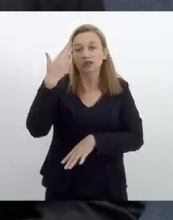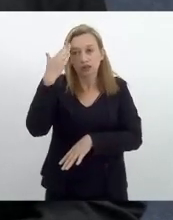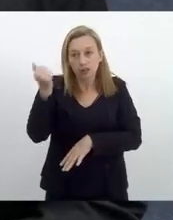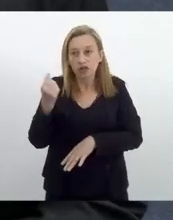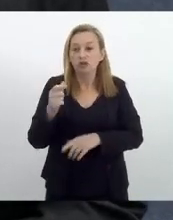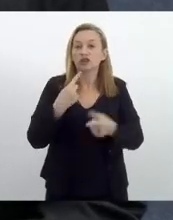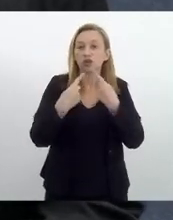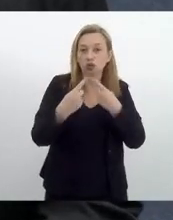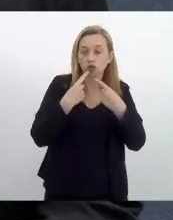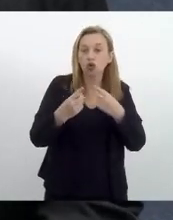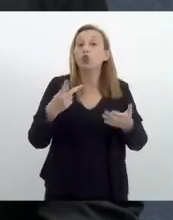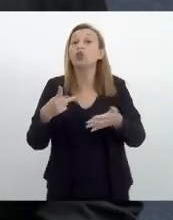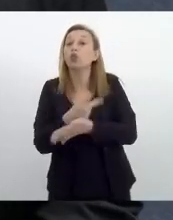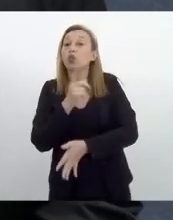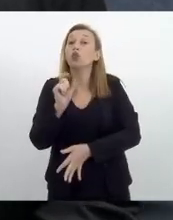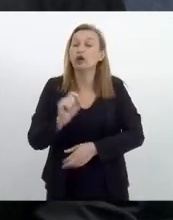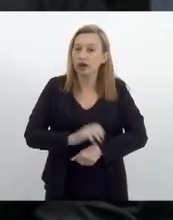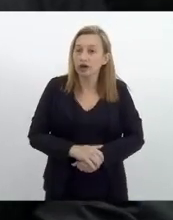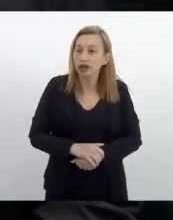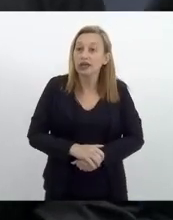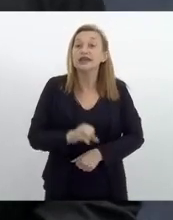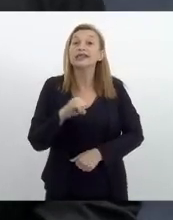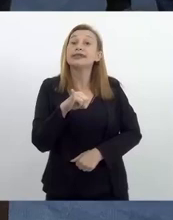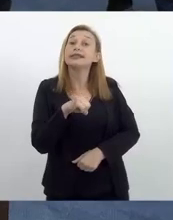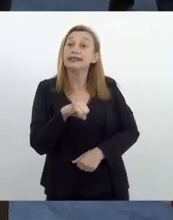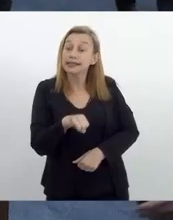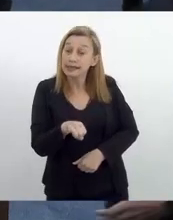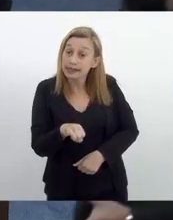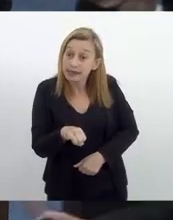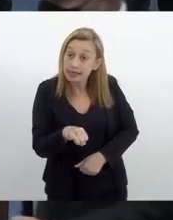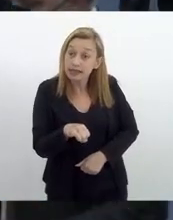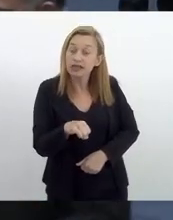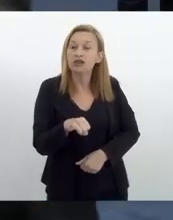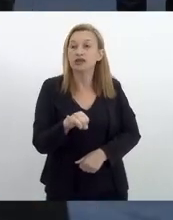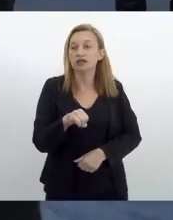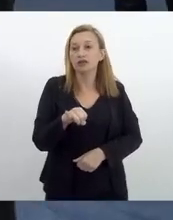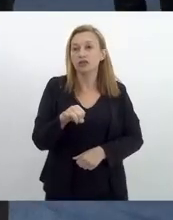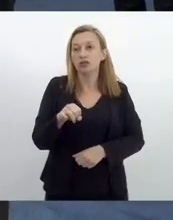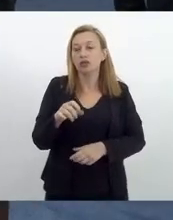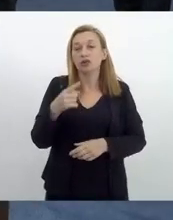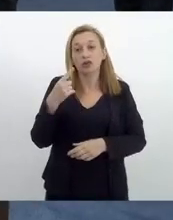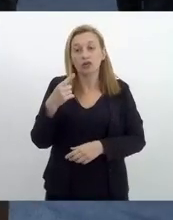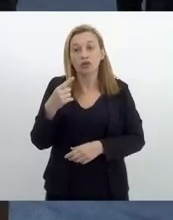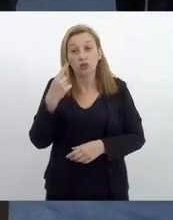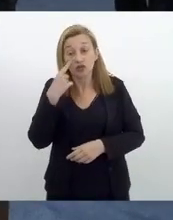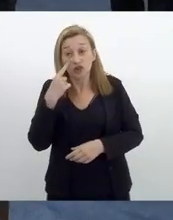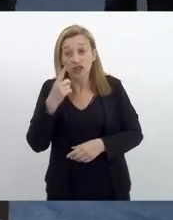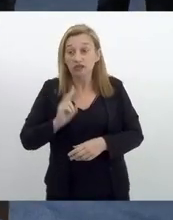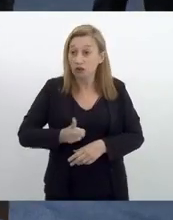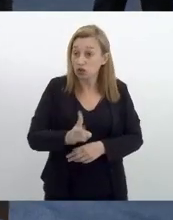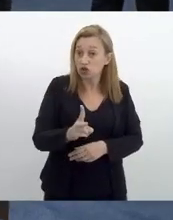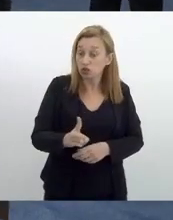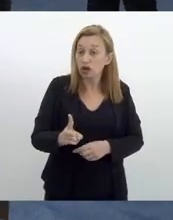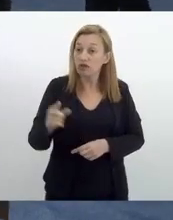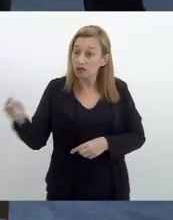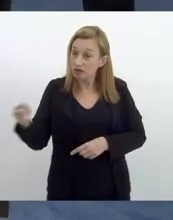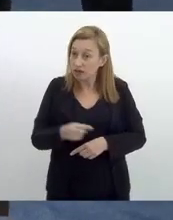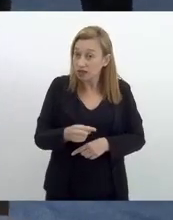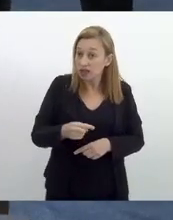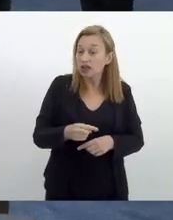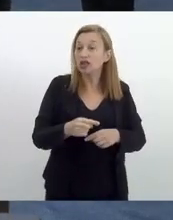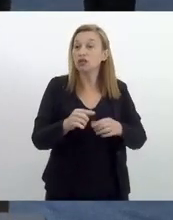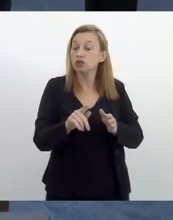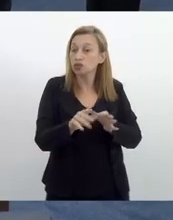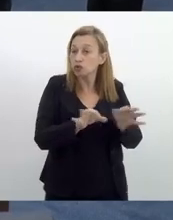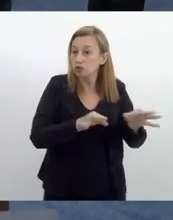sobre o vai acontecer. Se eles forem convencidos de manter, a gente traz aqui isso aqui, faz uma renda ao plano,